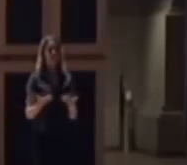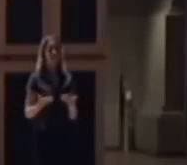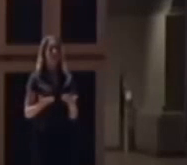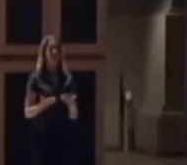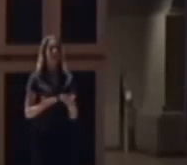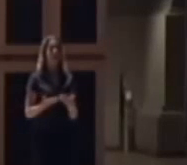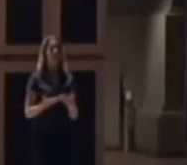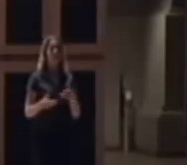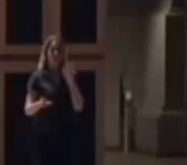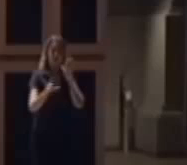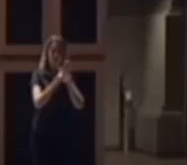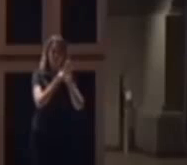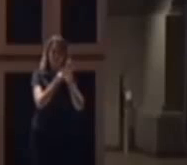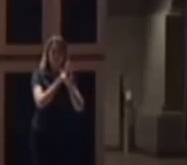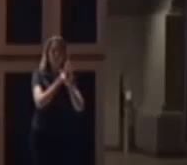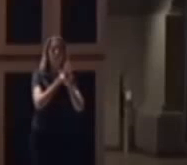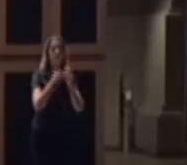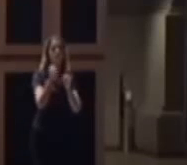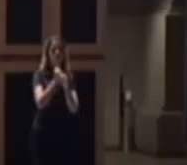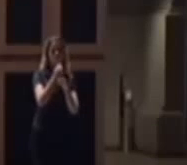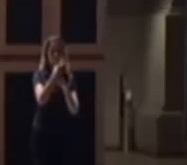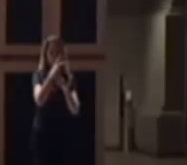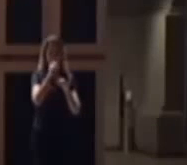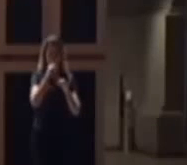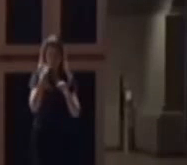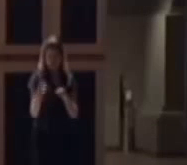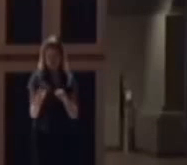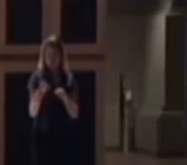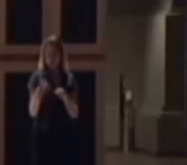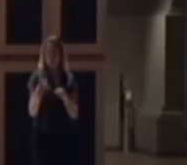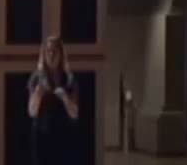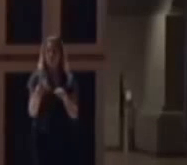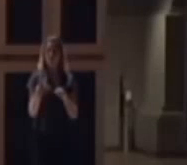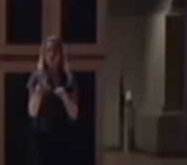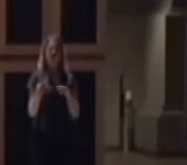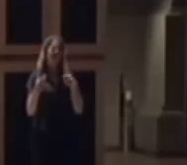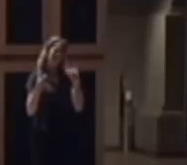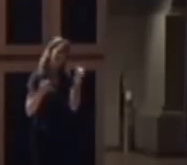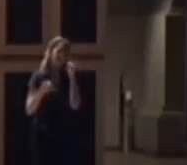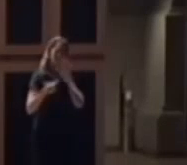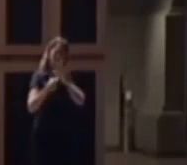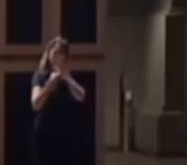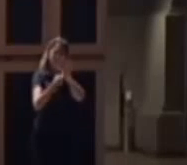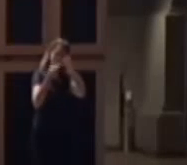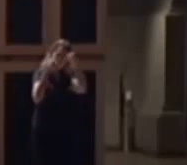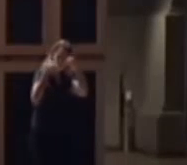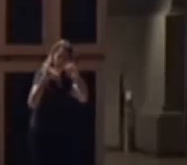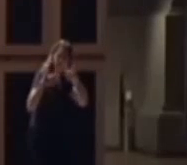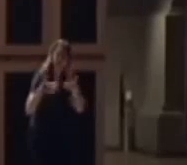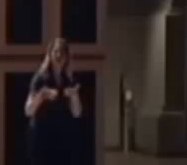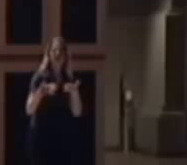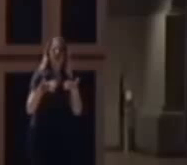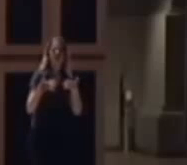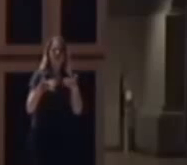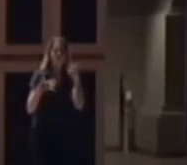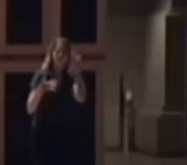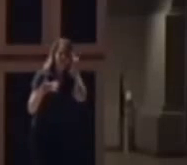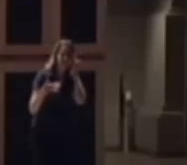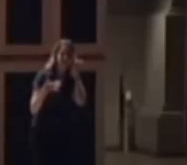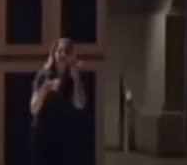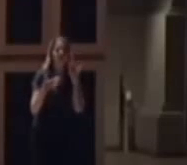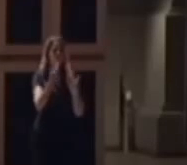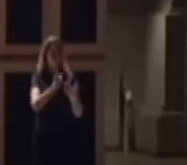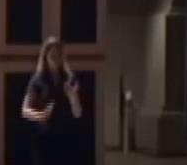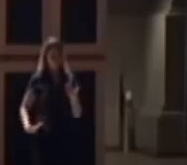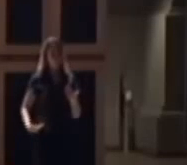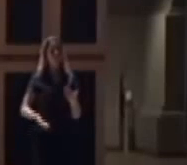ela é uma legislação de 2003, e aí é importante também contextualizar, dentro do modelo de governo e do momento que a gente